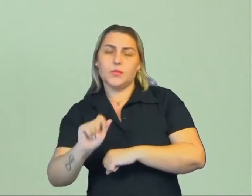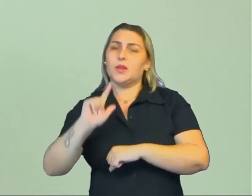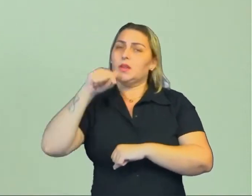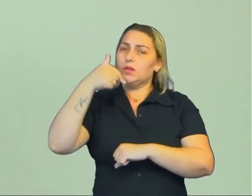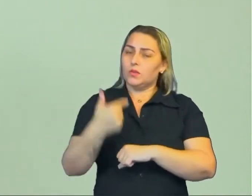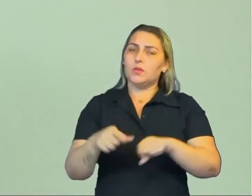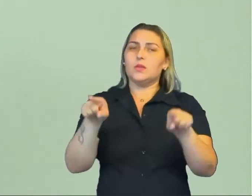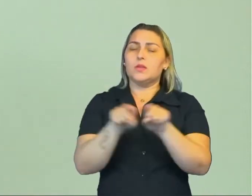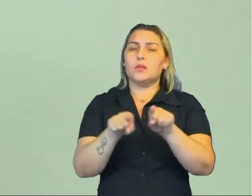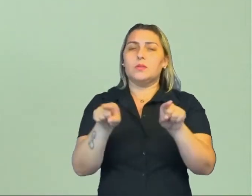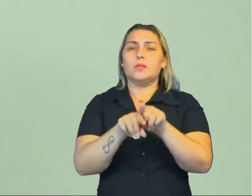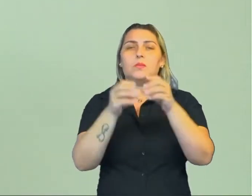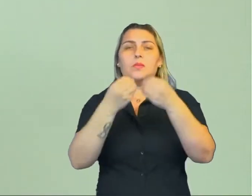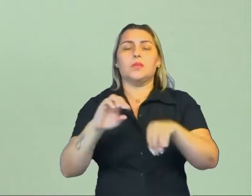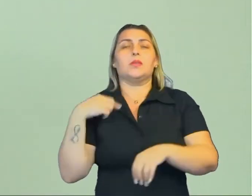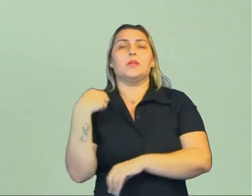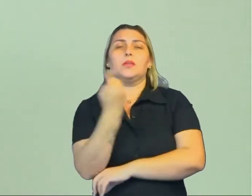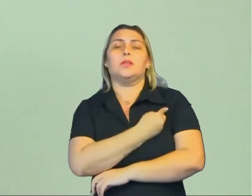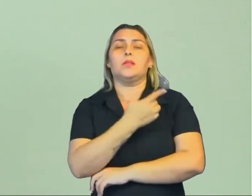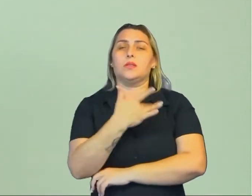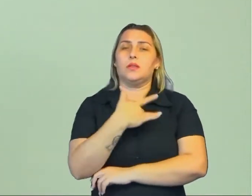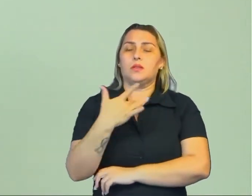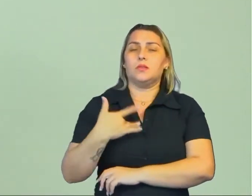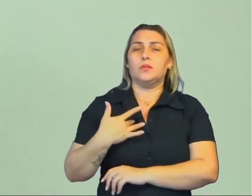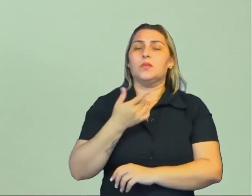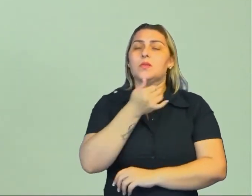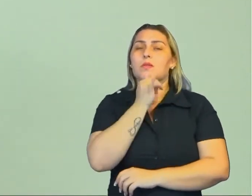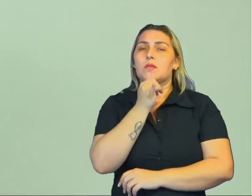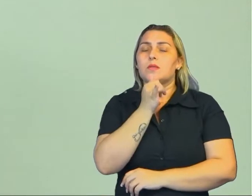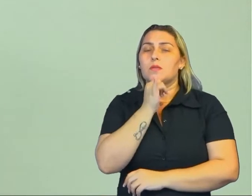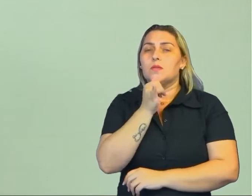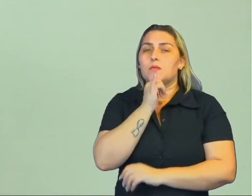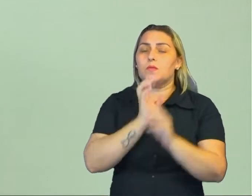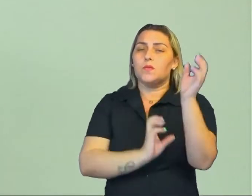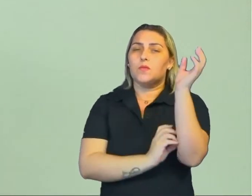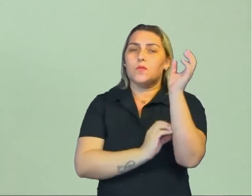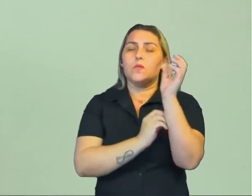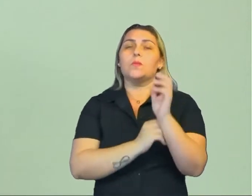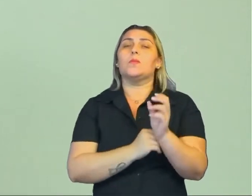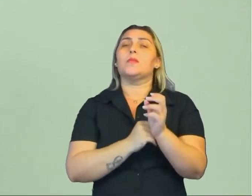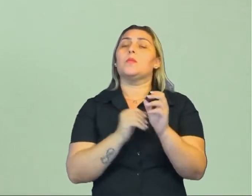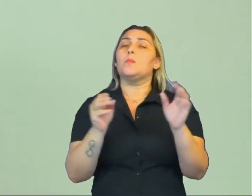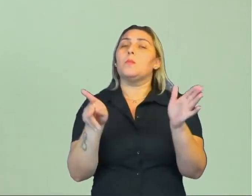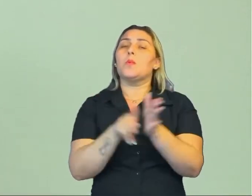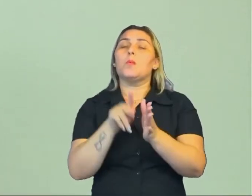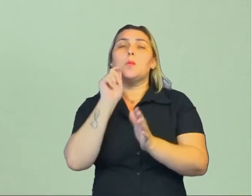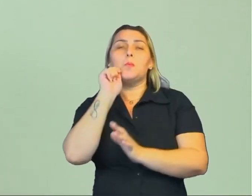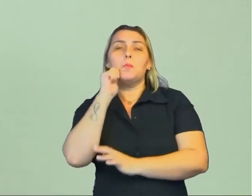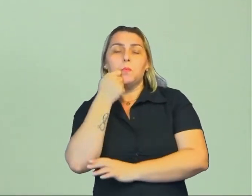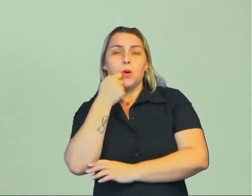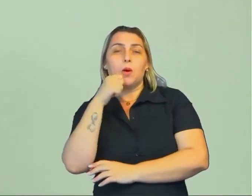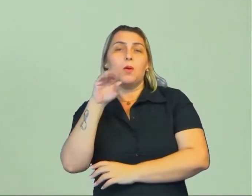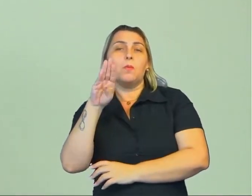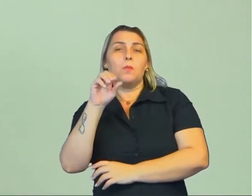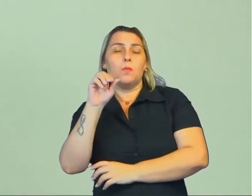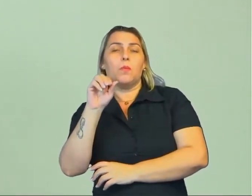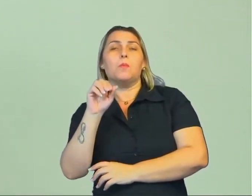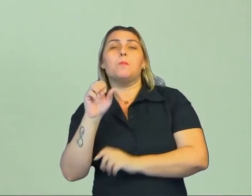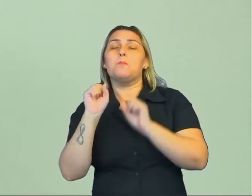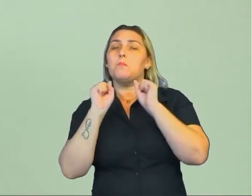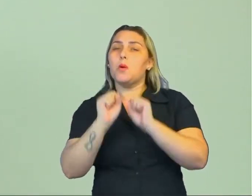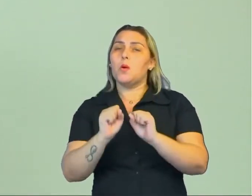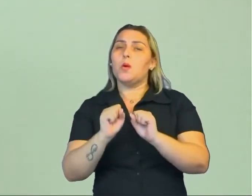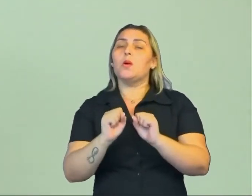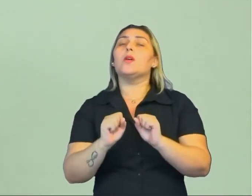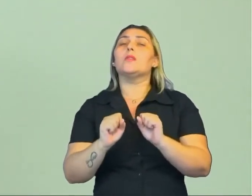outros que são prejudiciais à nossa saúde, como o fungo que dá no bolo do pão, que é aquilo ali que, se você ingerir, ele pode